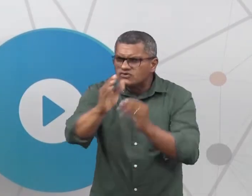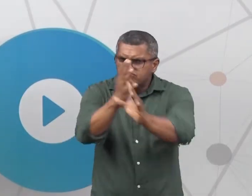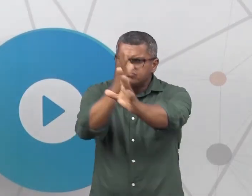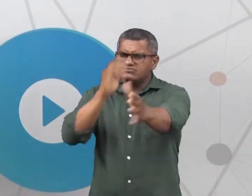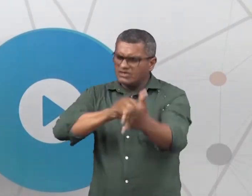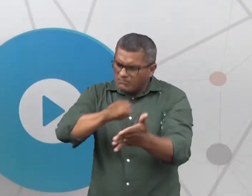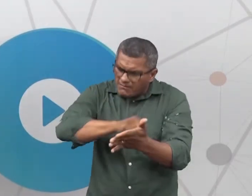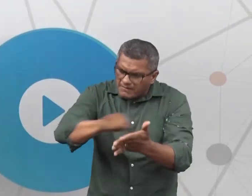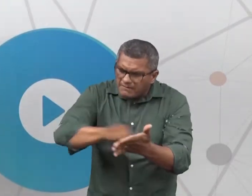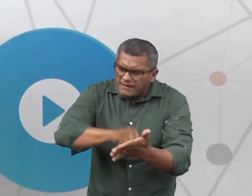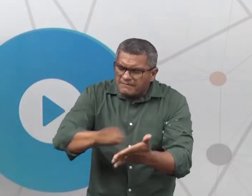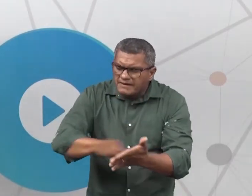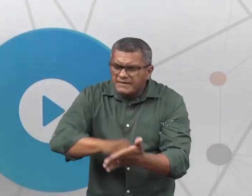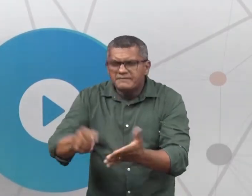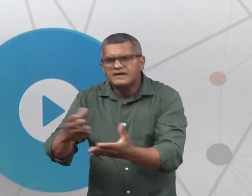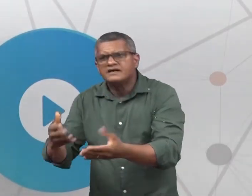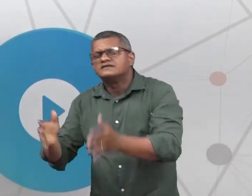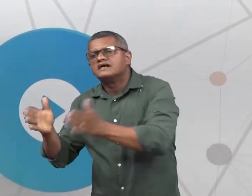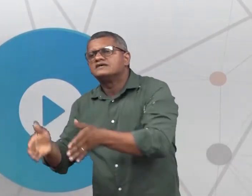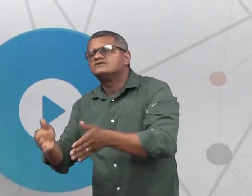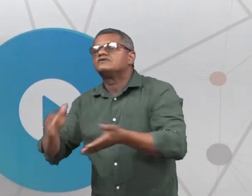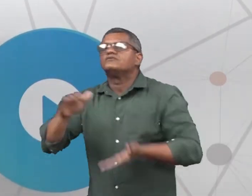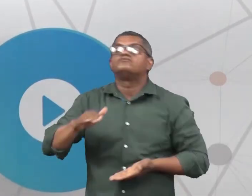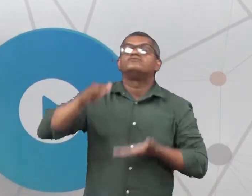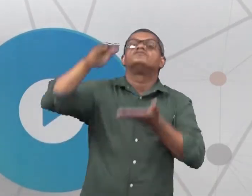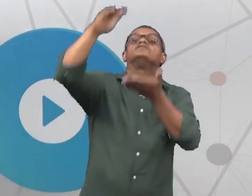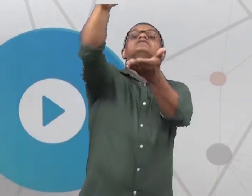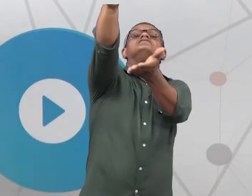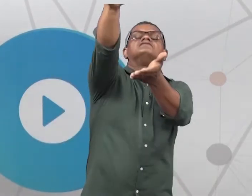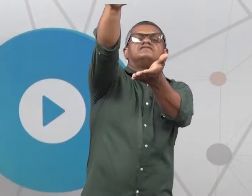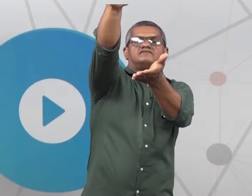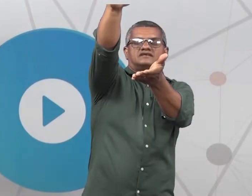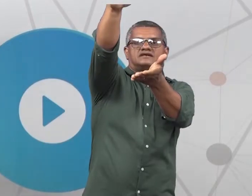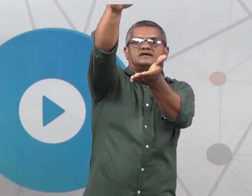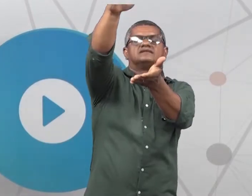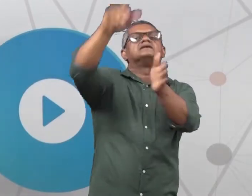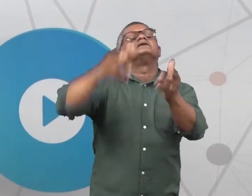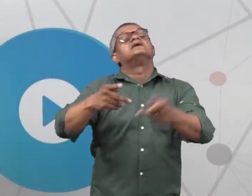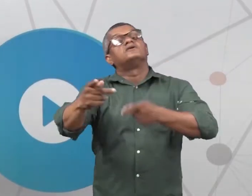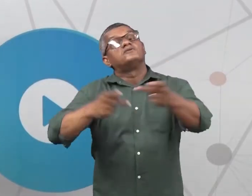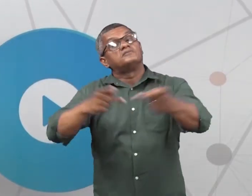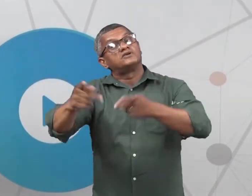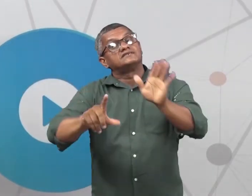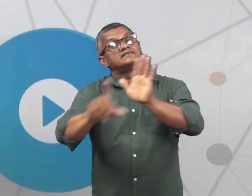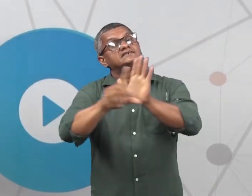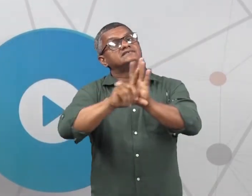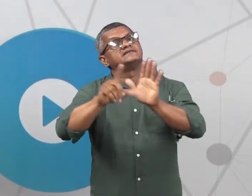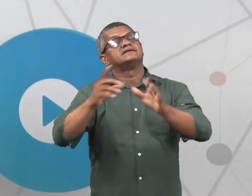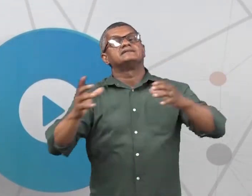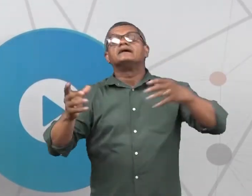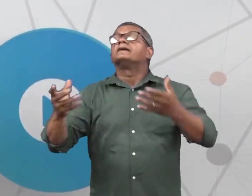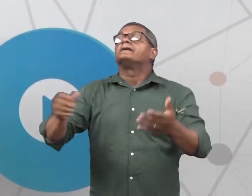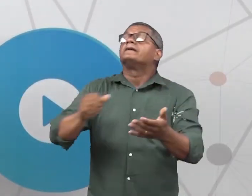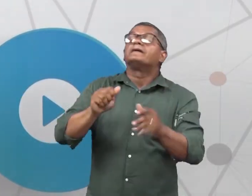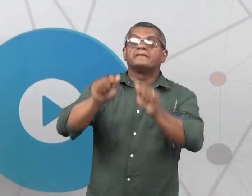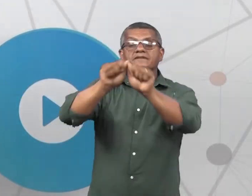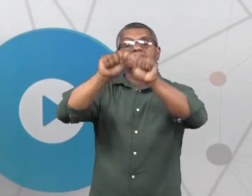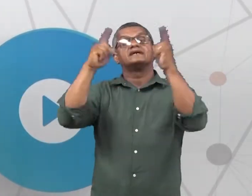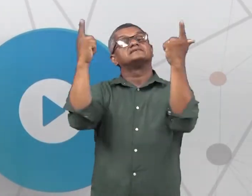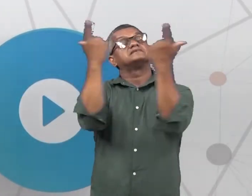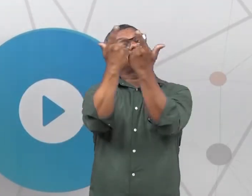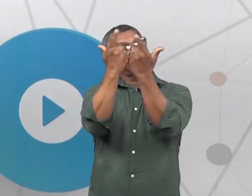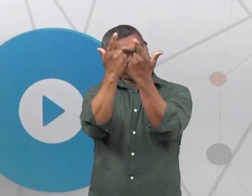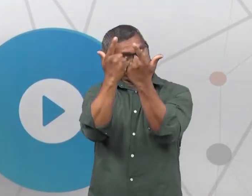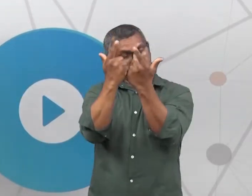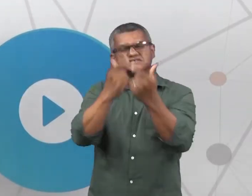número de assinaturas e enviar esse projeto de lei para o Poder Legislativo, seja ele no âmbito municipal, seja ele no âmbito estadual